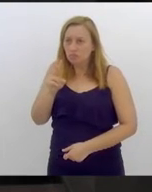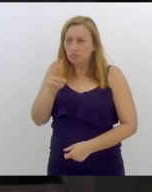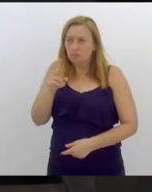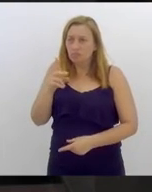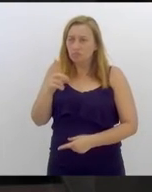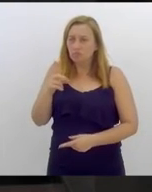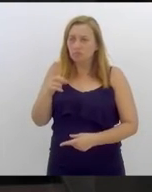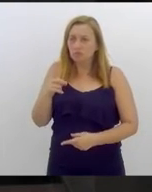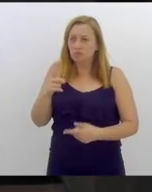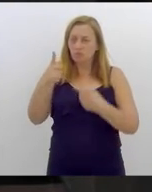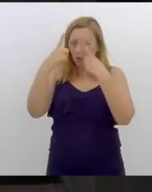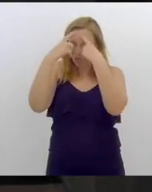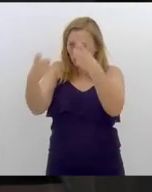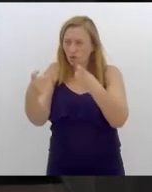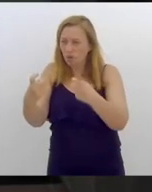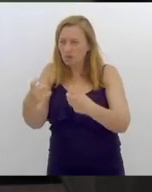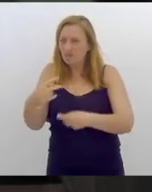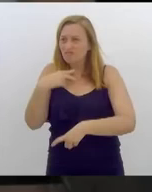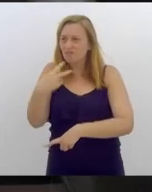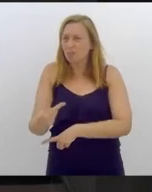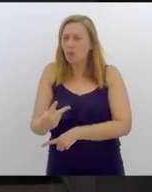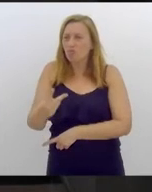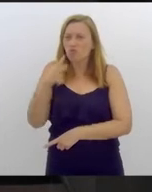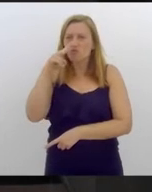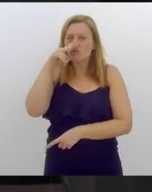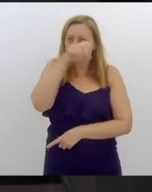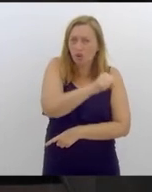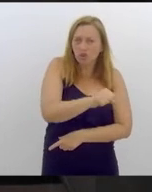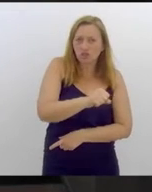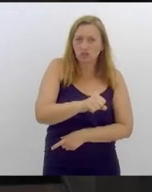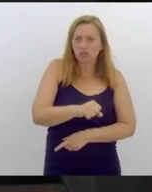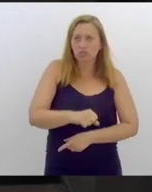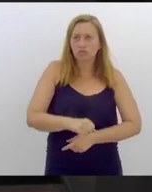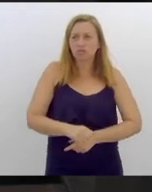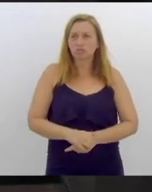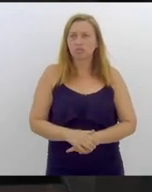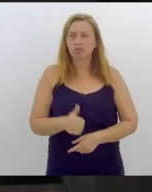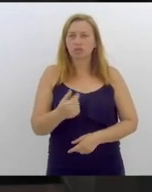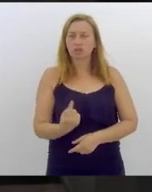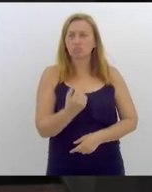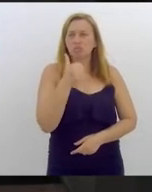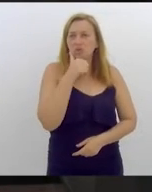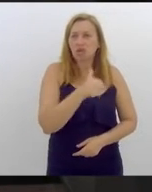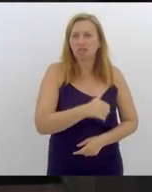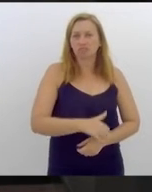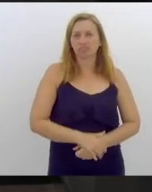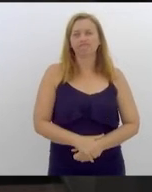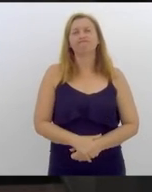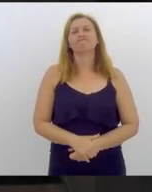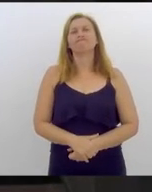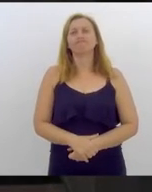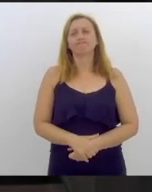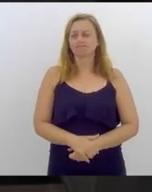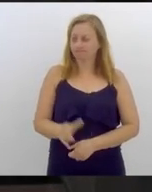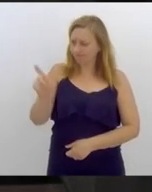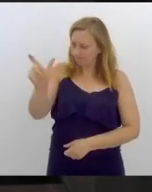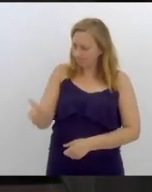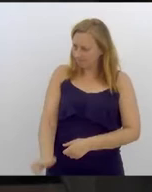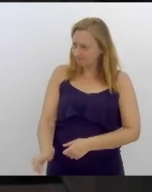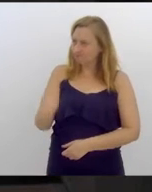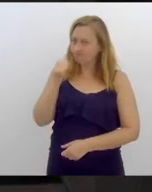tão forte tão forte a uma mulher E esta mulher